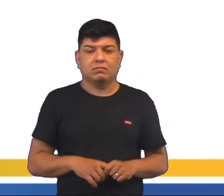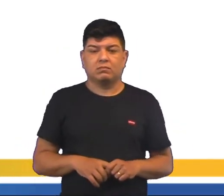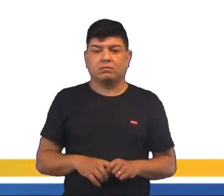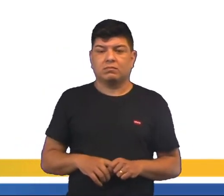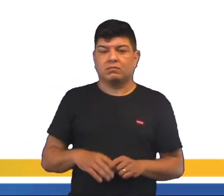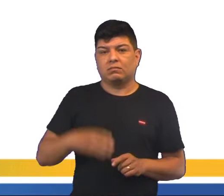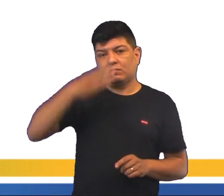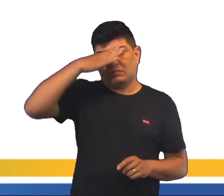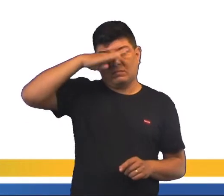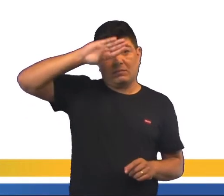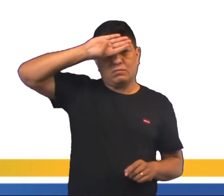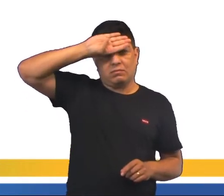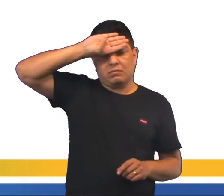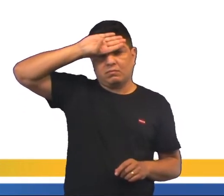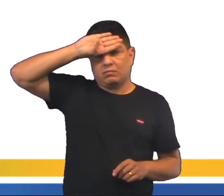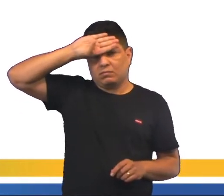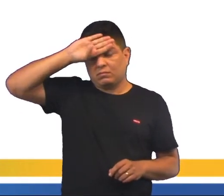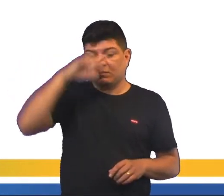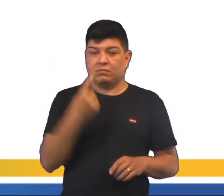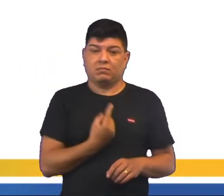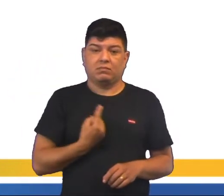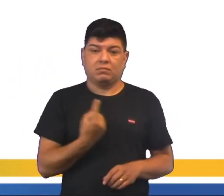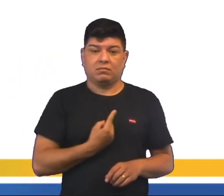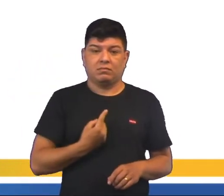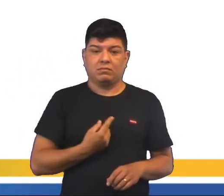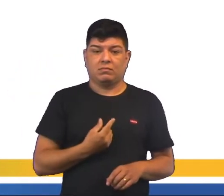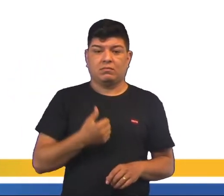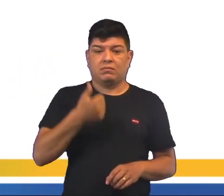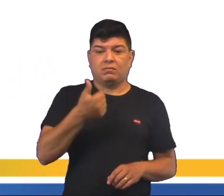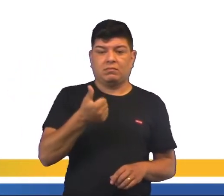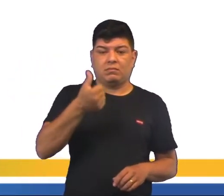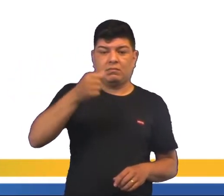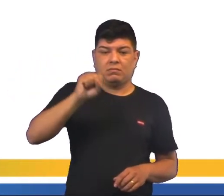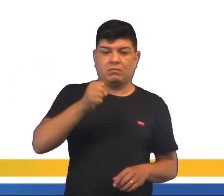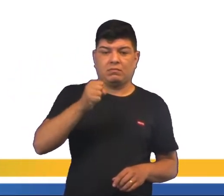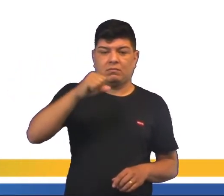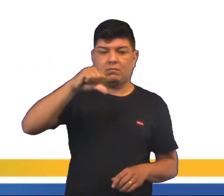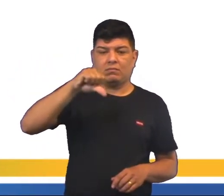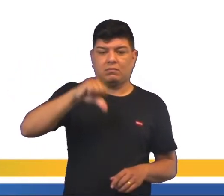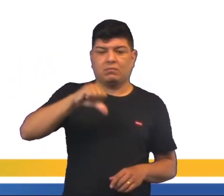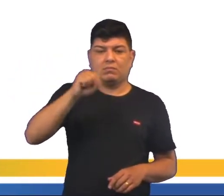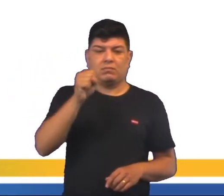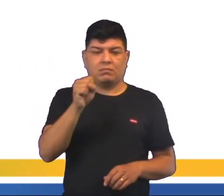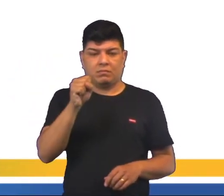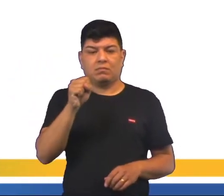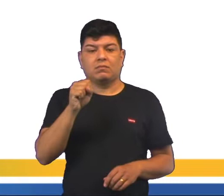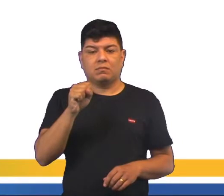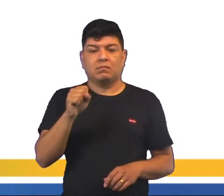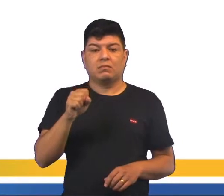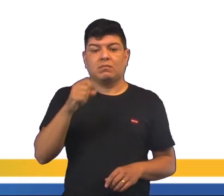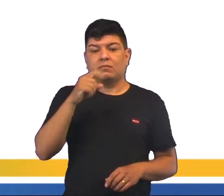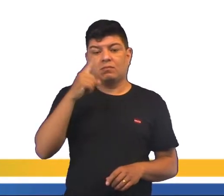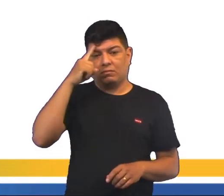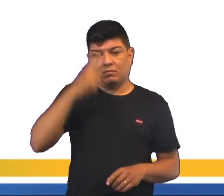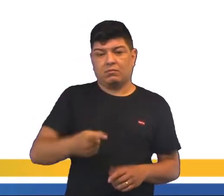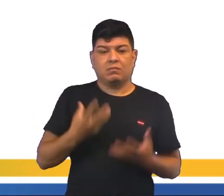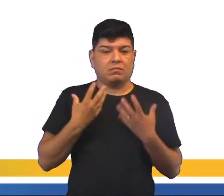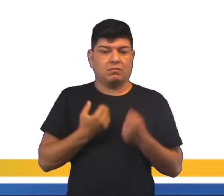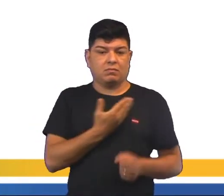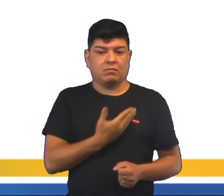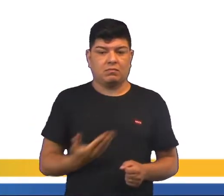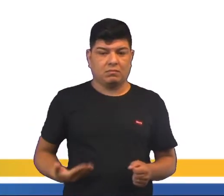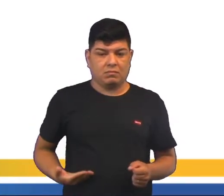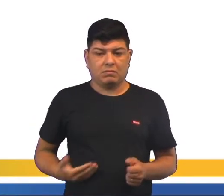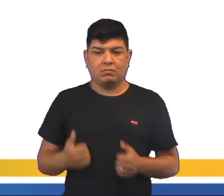Cuba era independente desde 1898. Em 1952, né, o ditador Fulgêncio Batista assume o governo com um